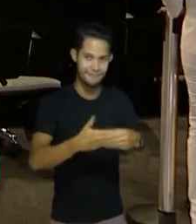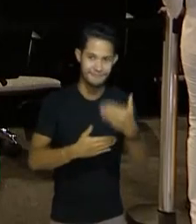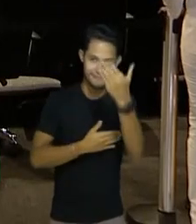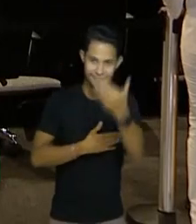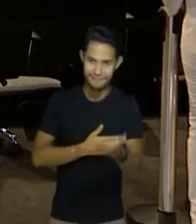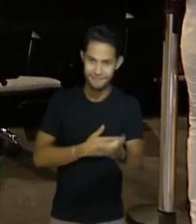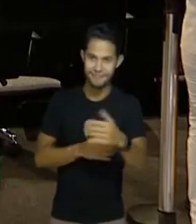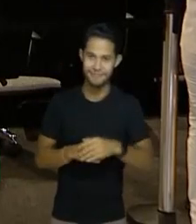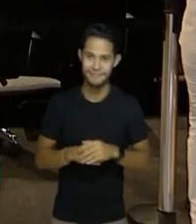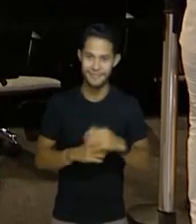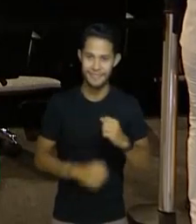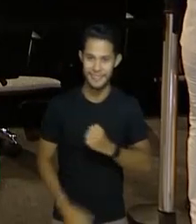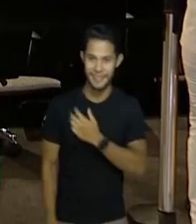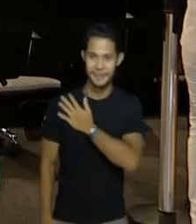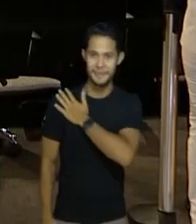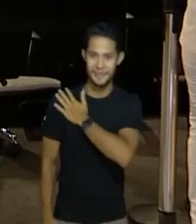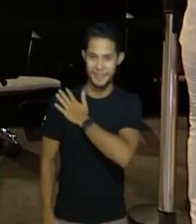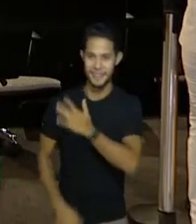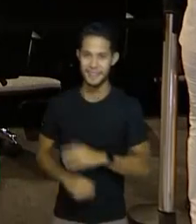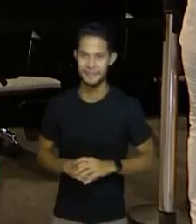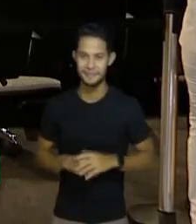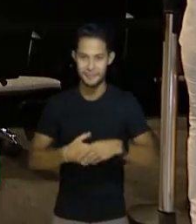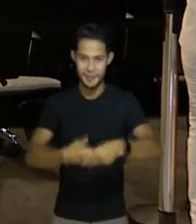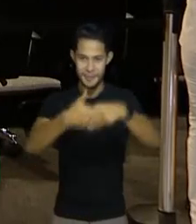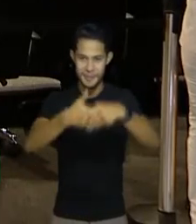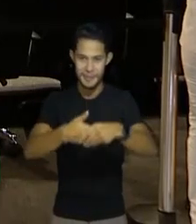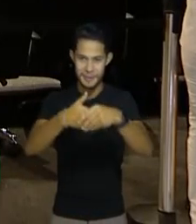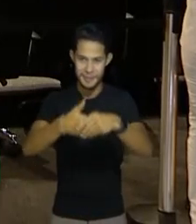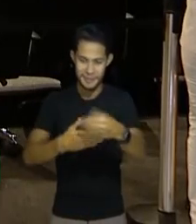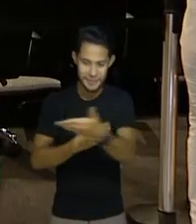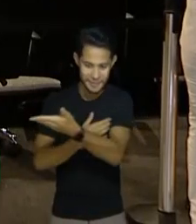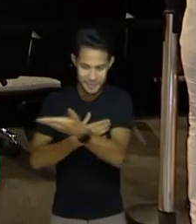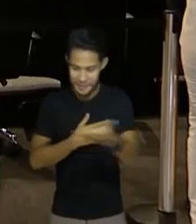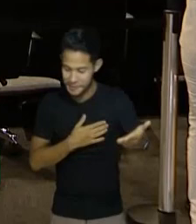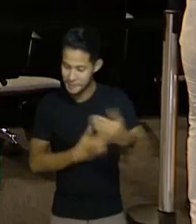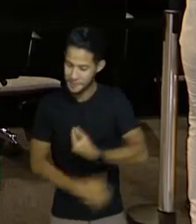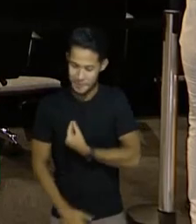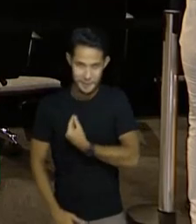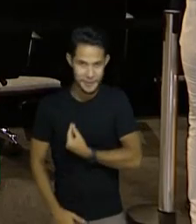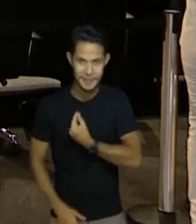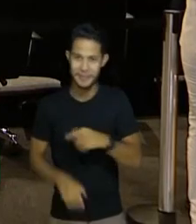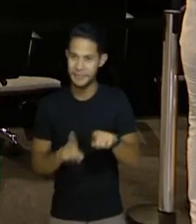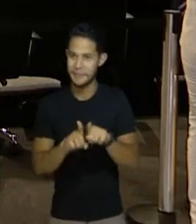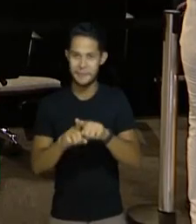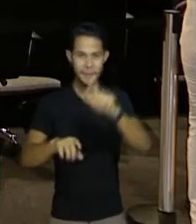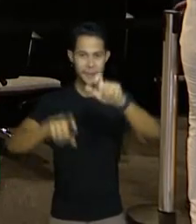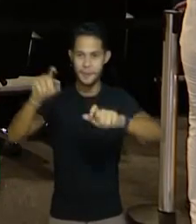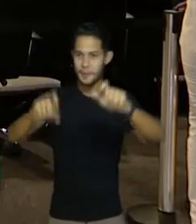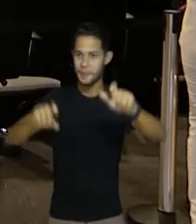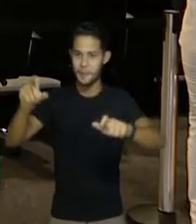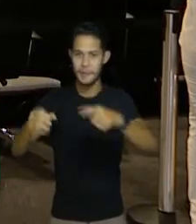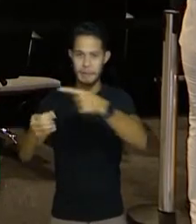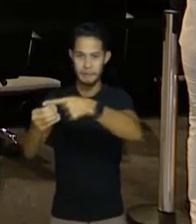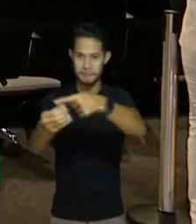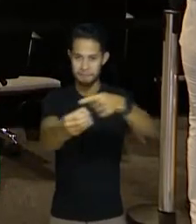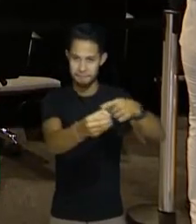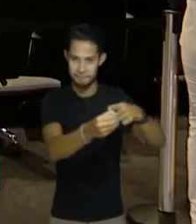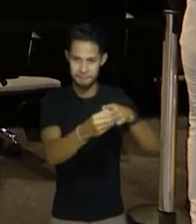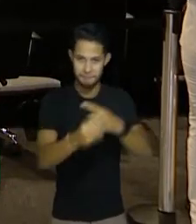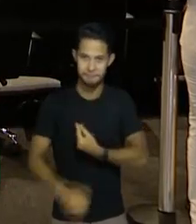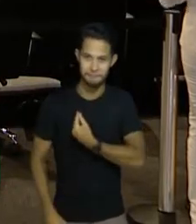Napoleão Bernardes, eu cumprimentando-vos, eu cumprimento todos os munícipes aqui de Blumenau presentes e agradeço o